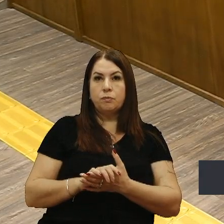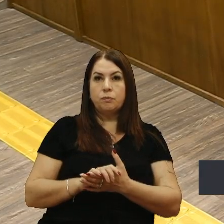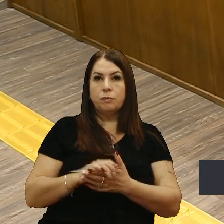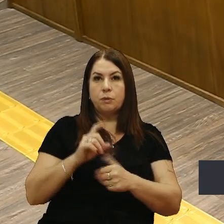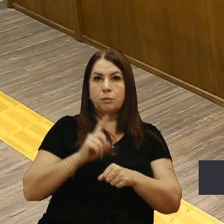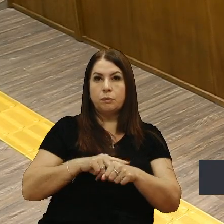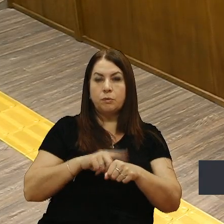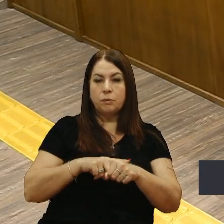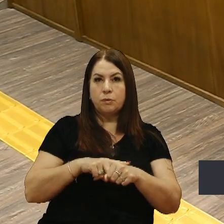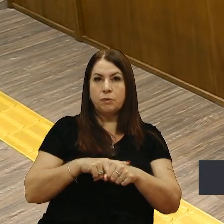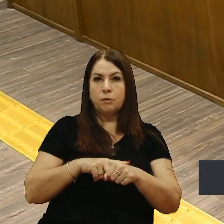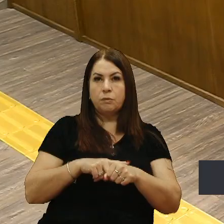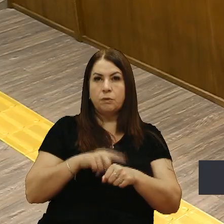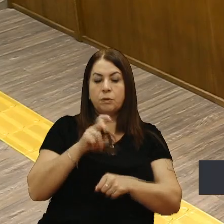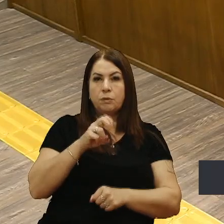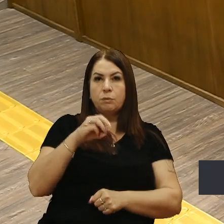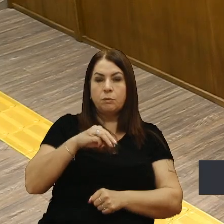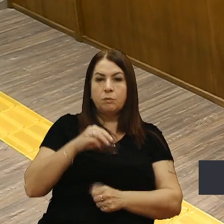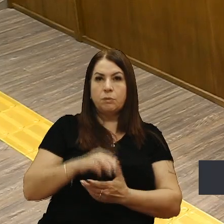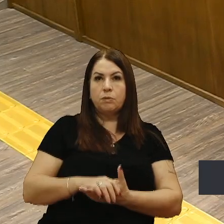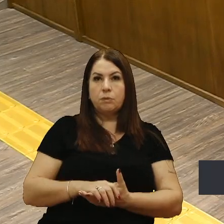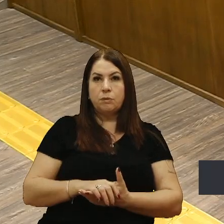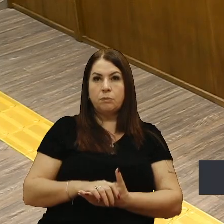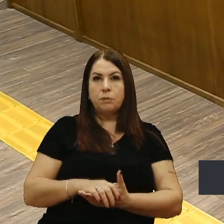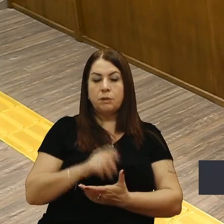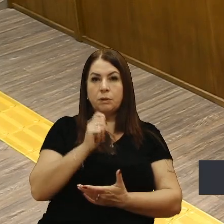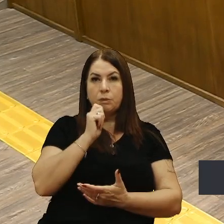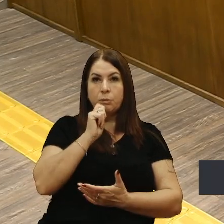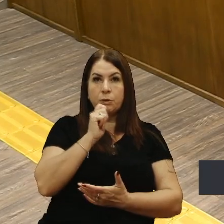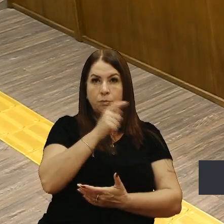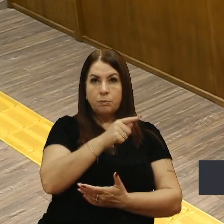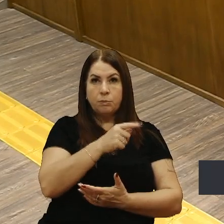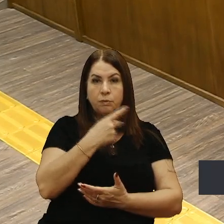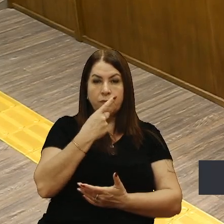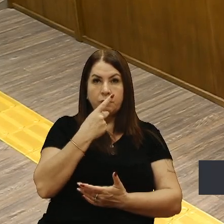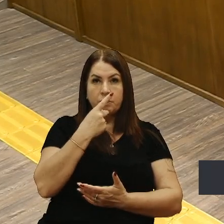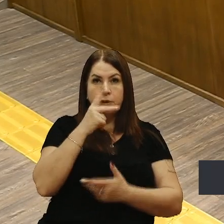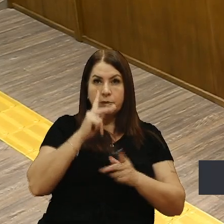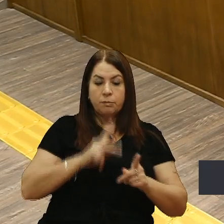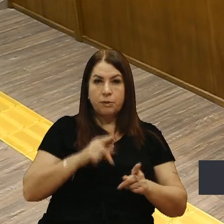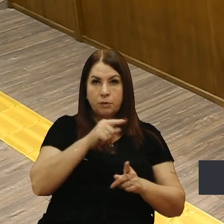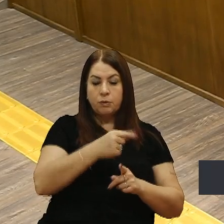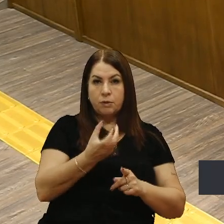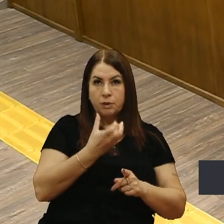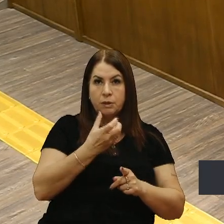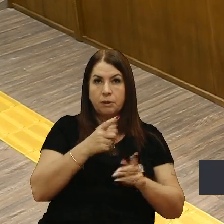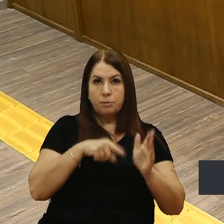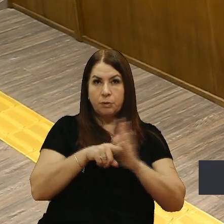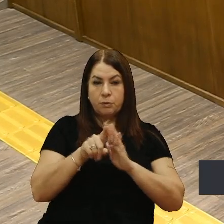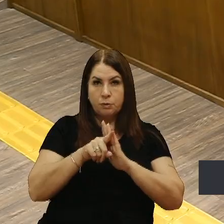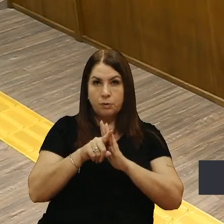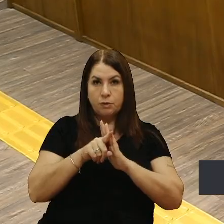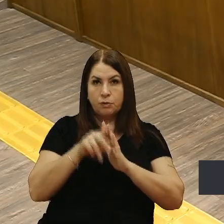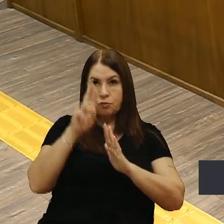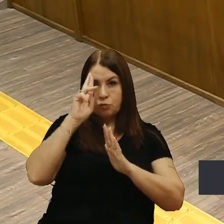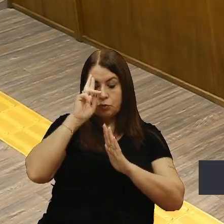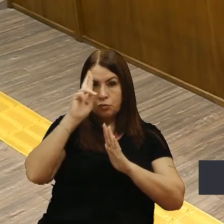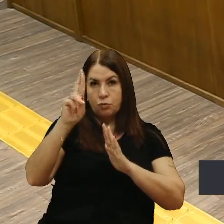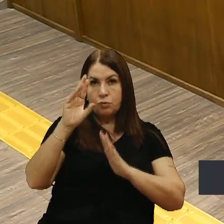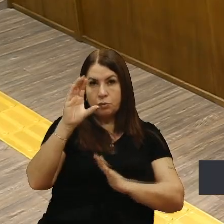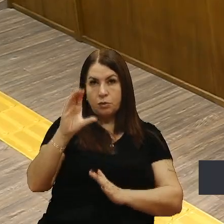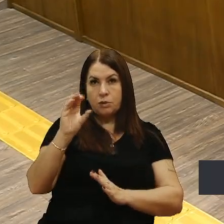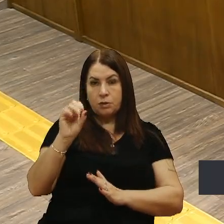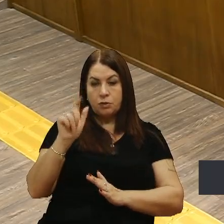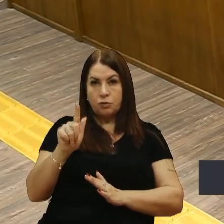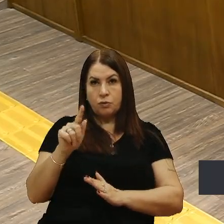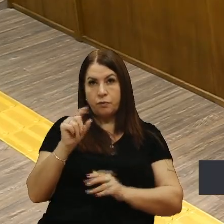espaço, então, de 5 minutos para ter o microfone agora para a manifestação do pessoal que queira questionar o diretor aqui da CSG